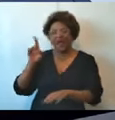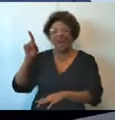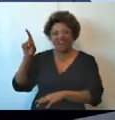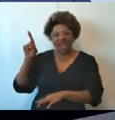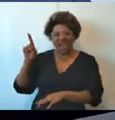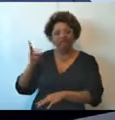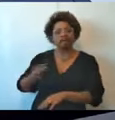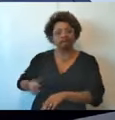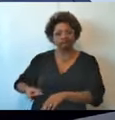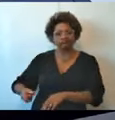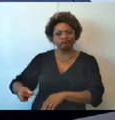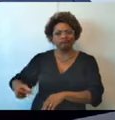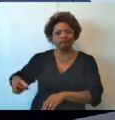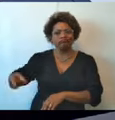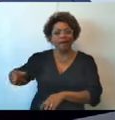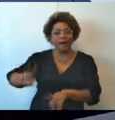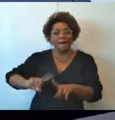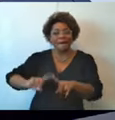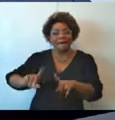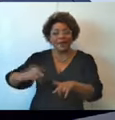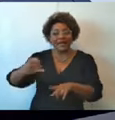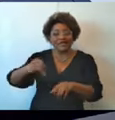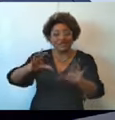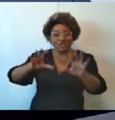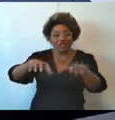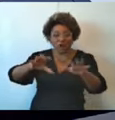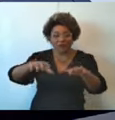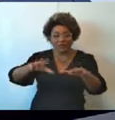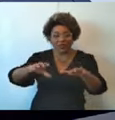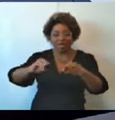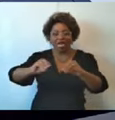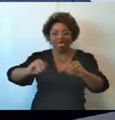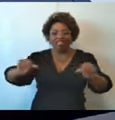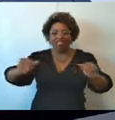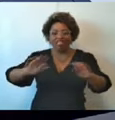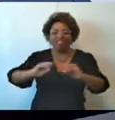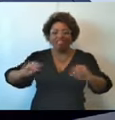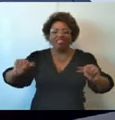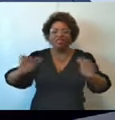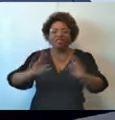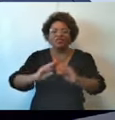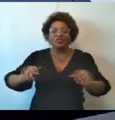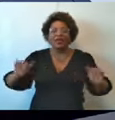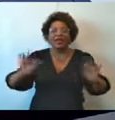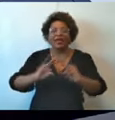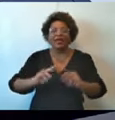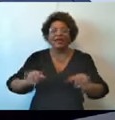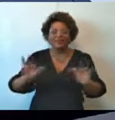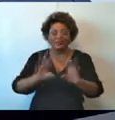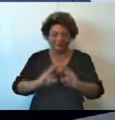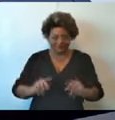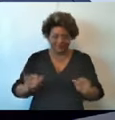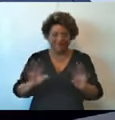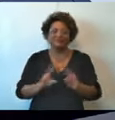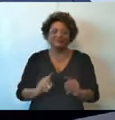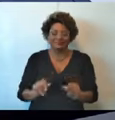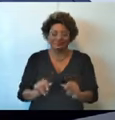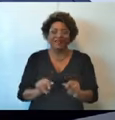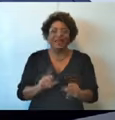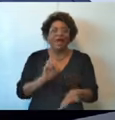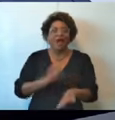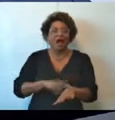Aí para o próprio motoqueiro que está ali, principalmente, na hora que está passando ali, você está andando tranquilamente, na hora que você passa naquela